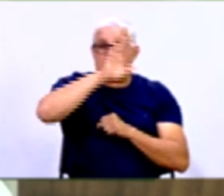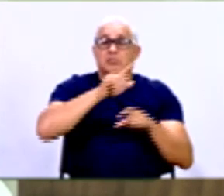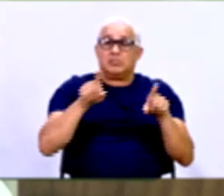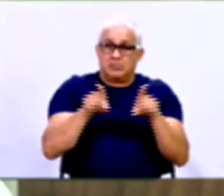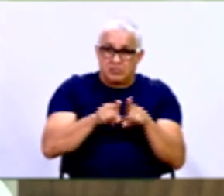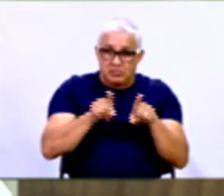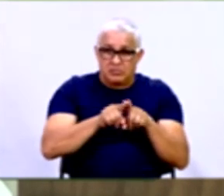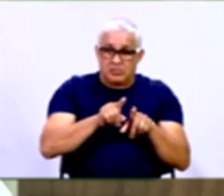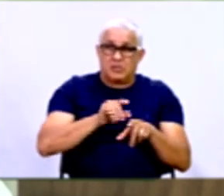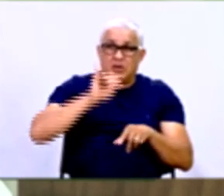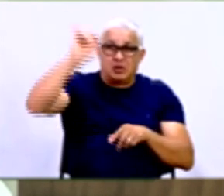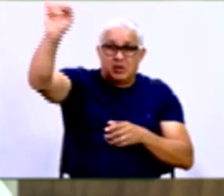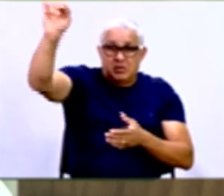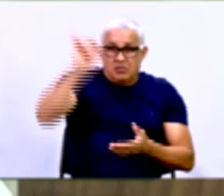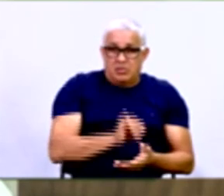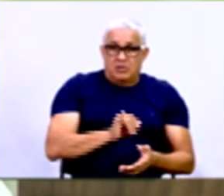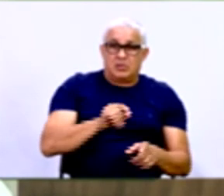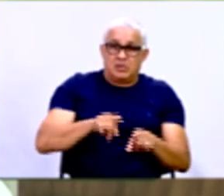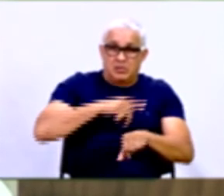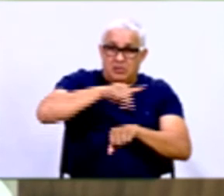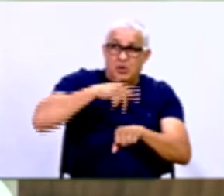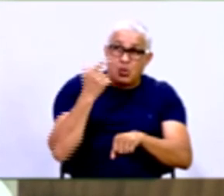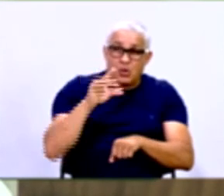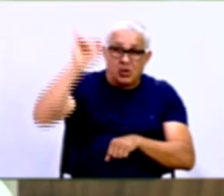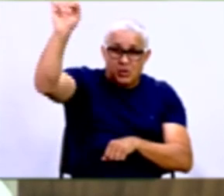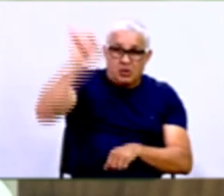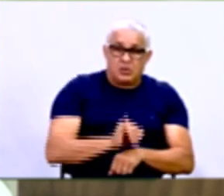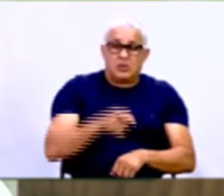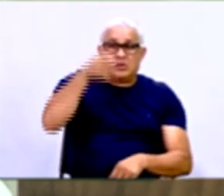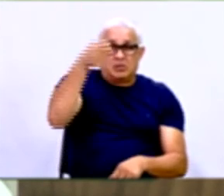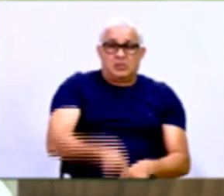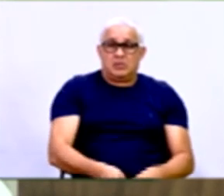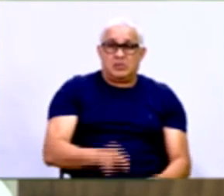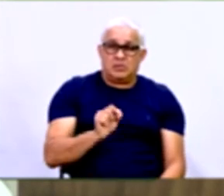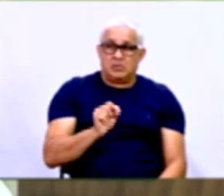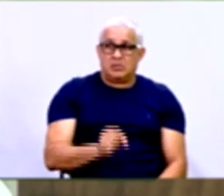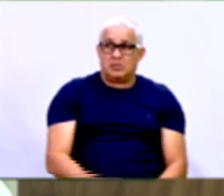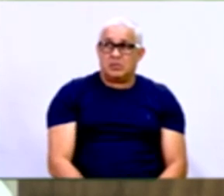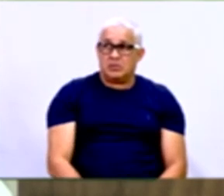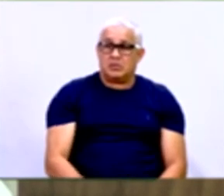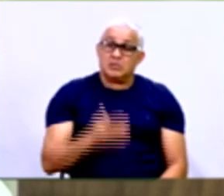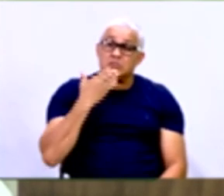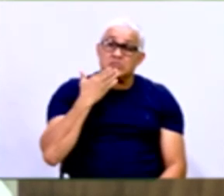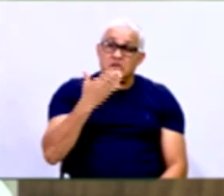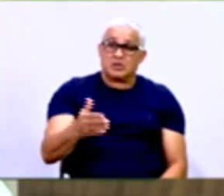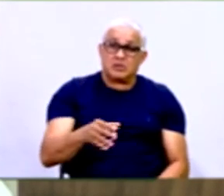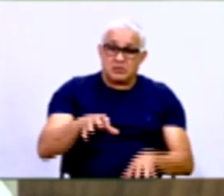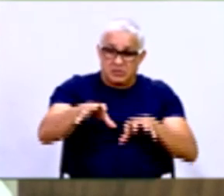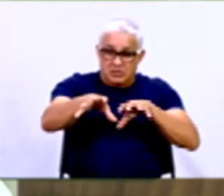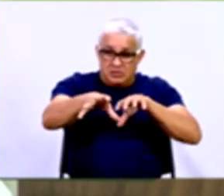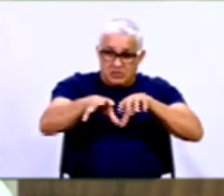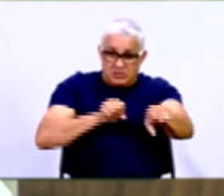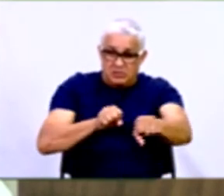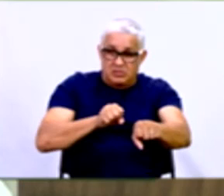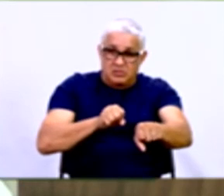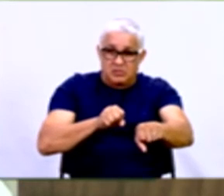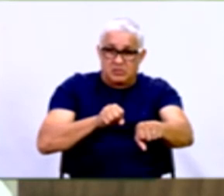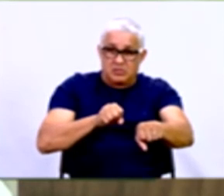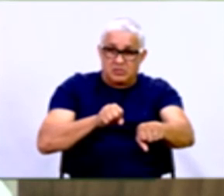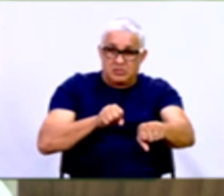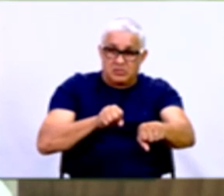aquele importador. O importador também é obrigado a solicitar esse certificado de autorização para que ele